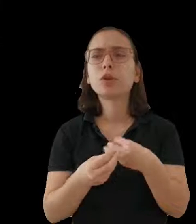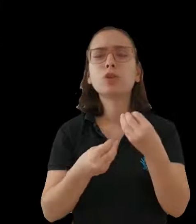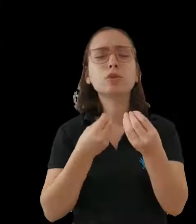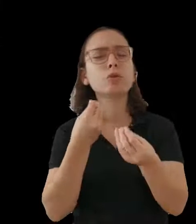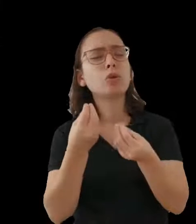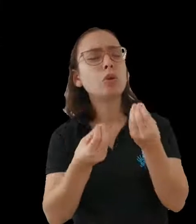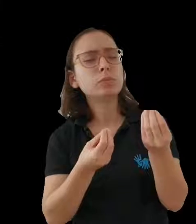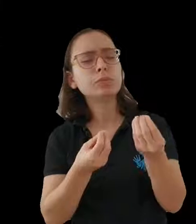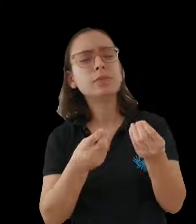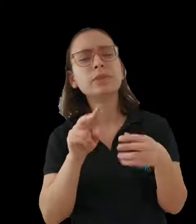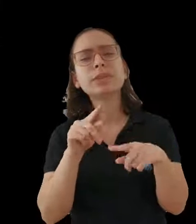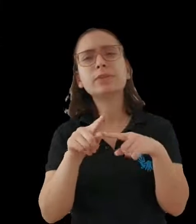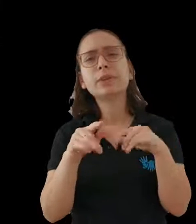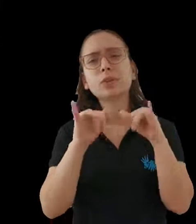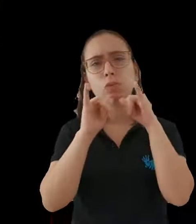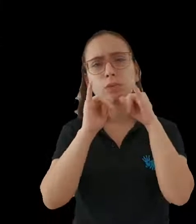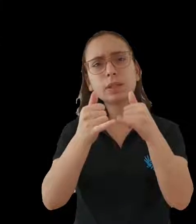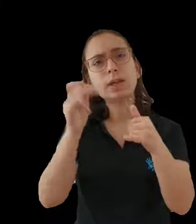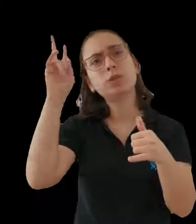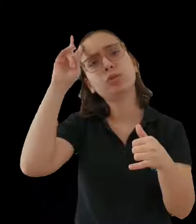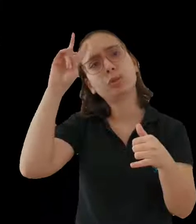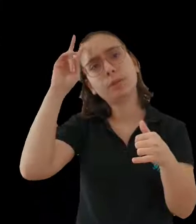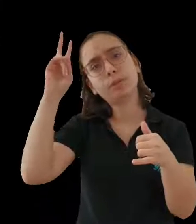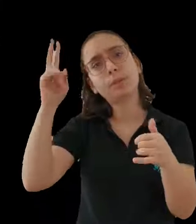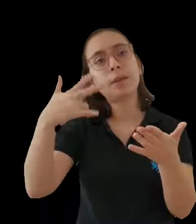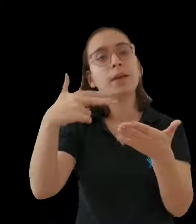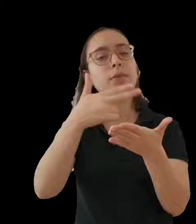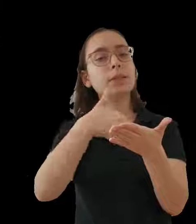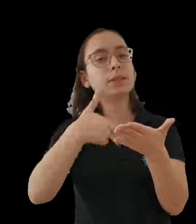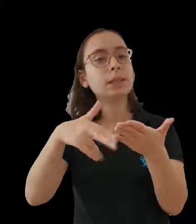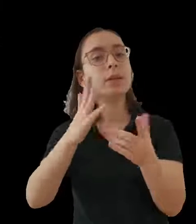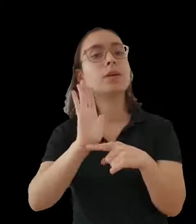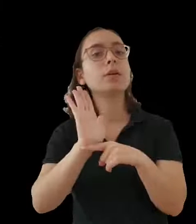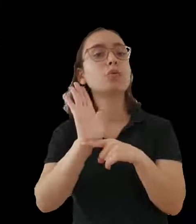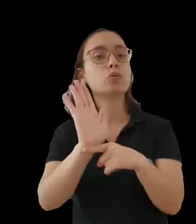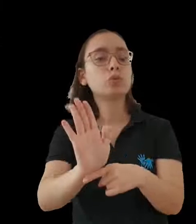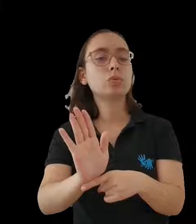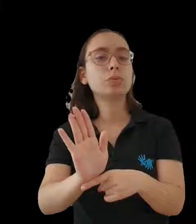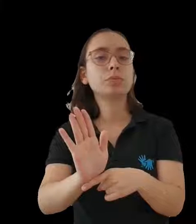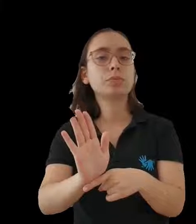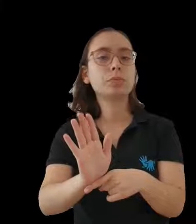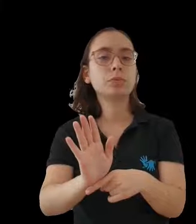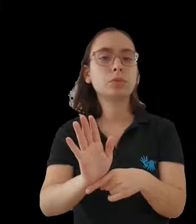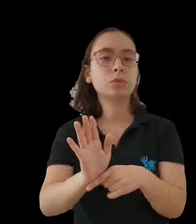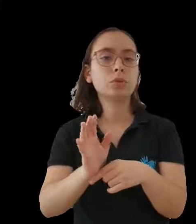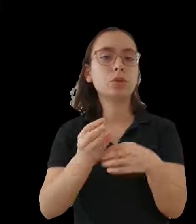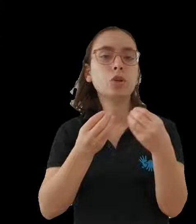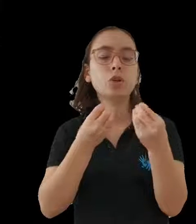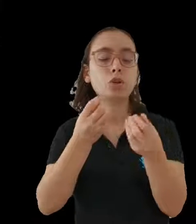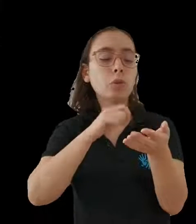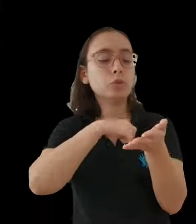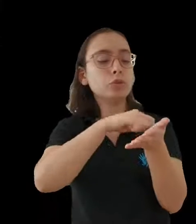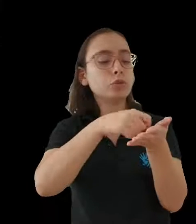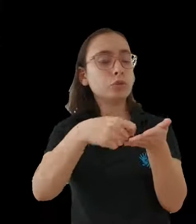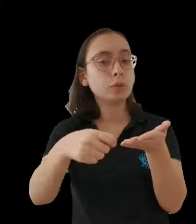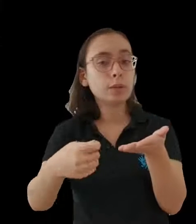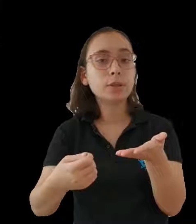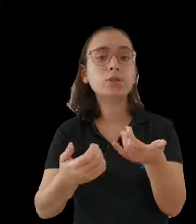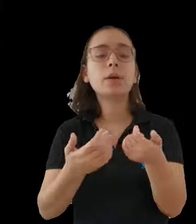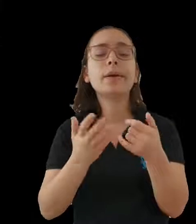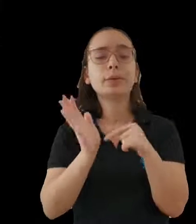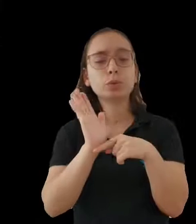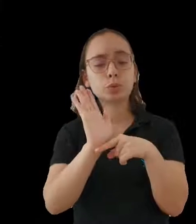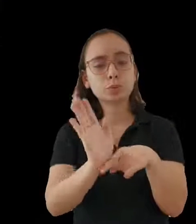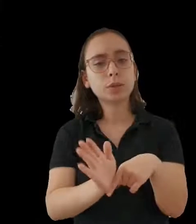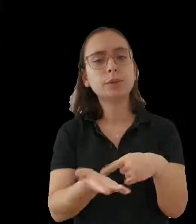como você vai contar aquela história, né? A ilustração ajuda, a forma de como o texto está